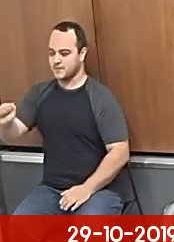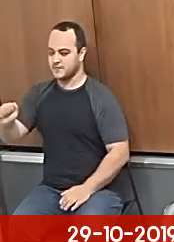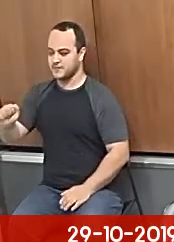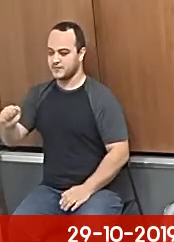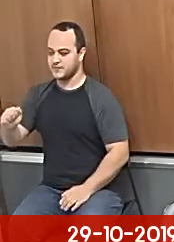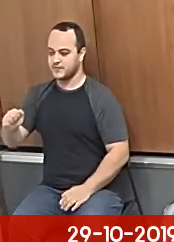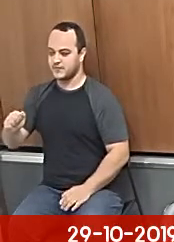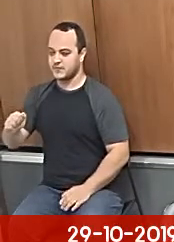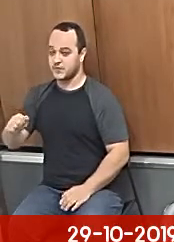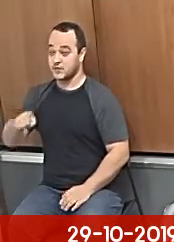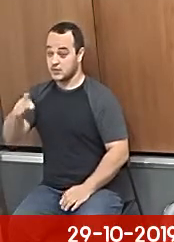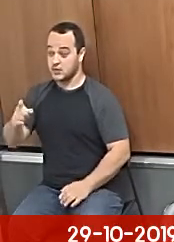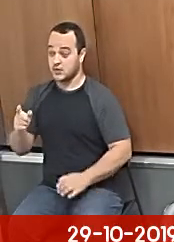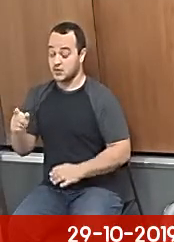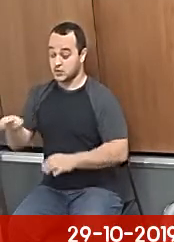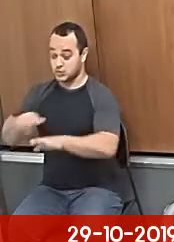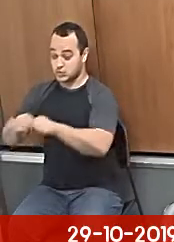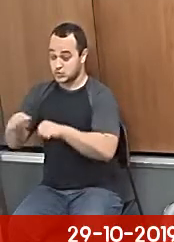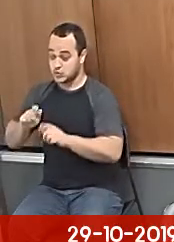4 da MDA.